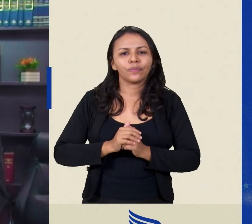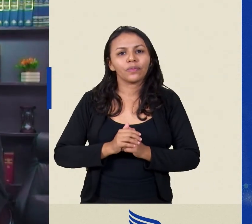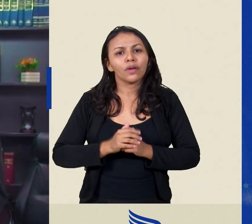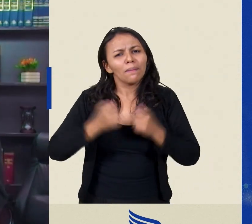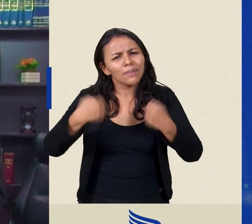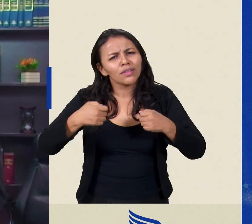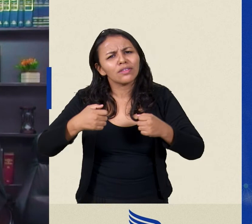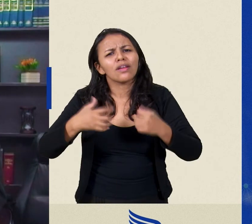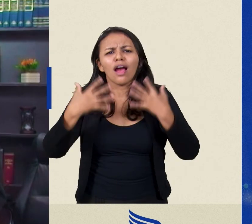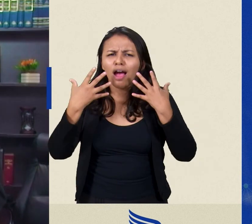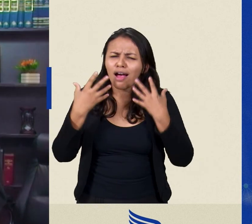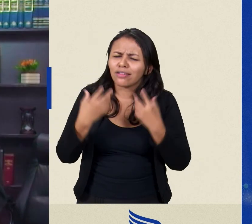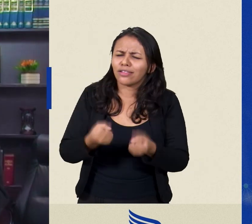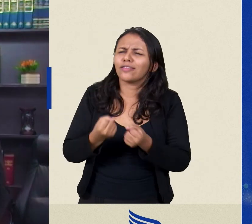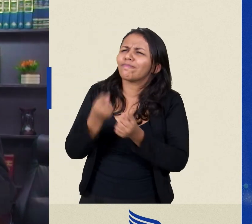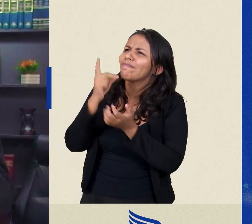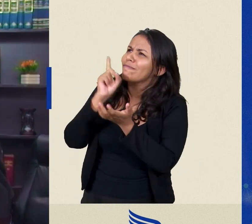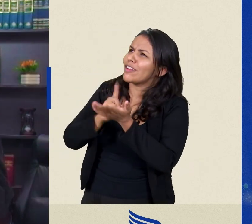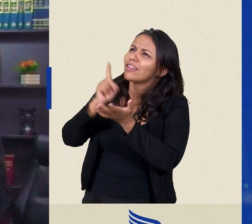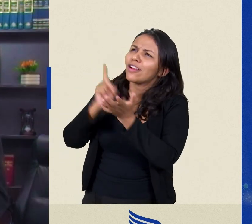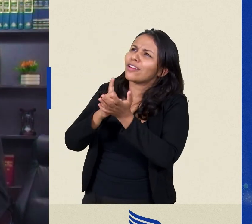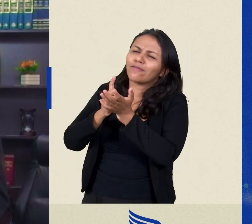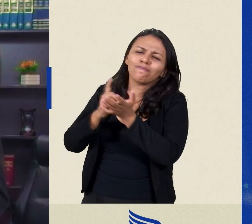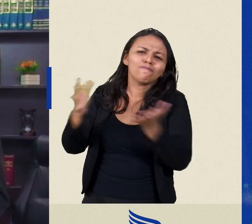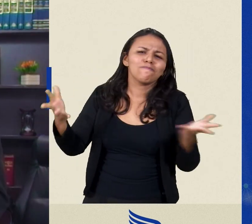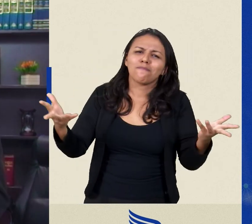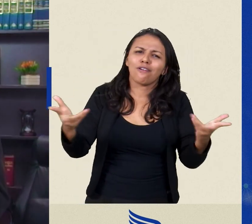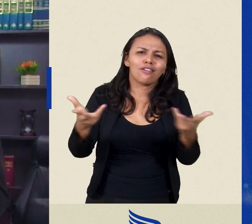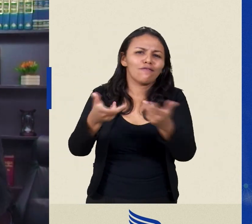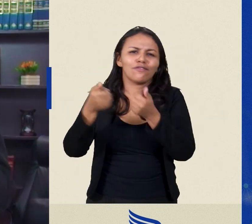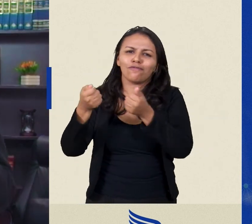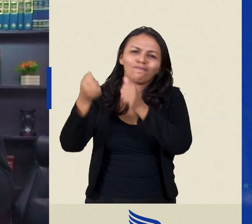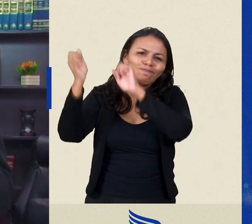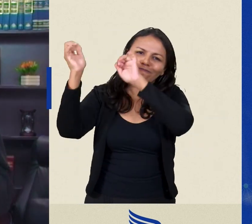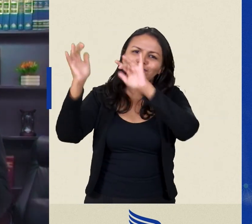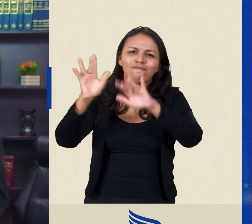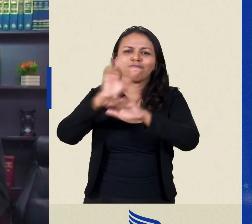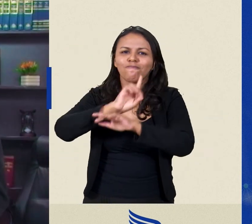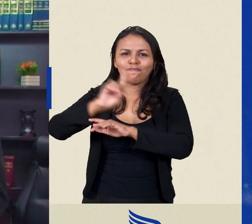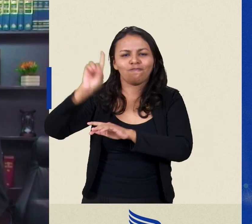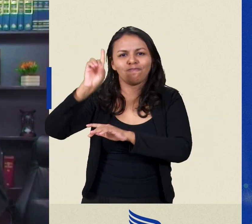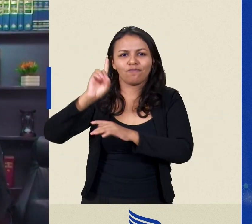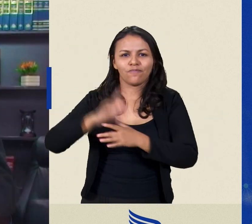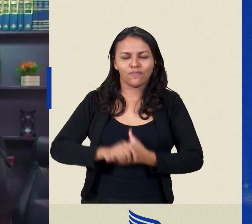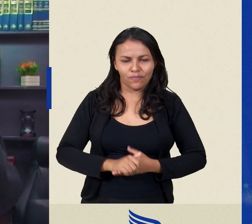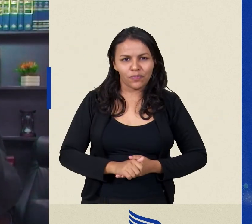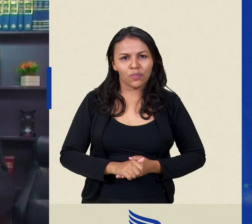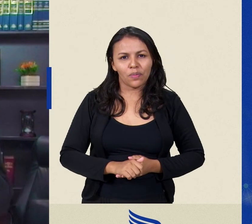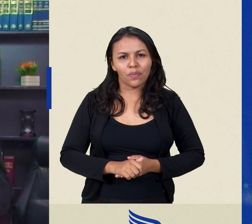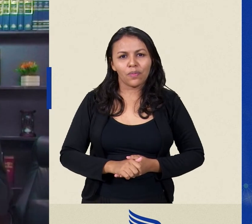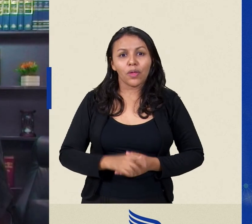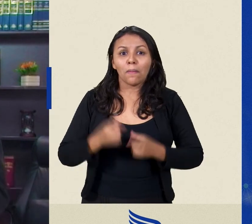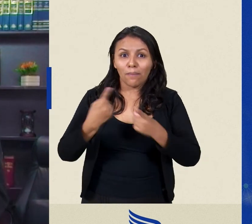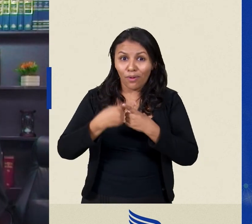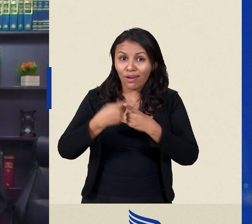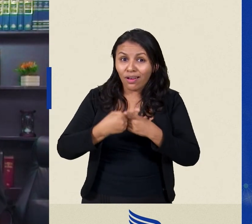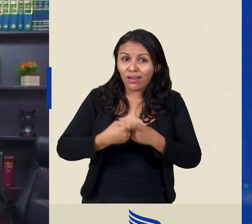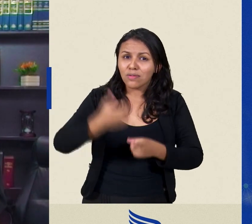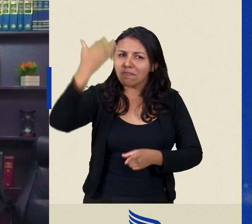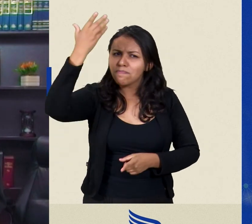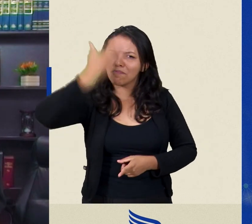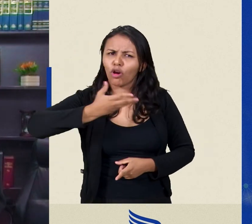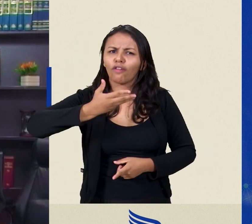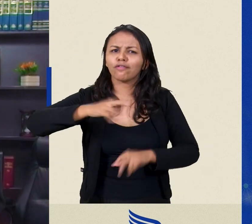de coração essa maravilhosa dádiva divina, pois a mesma se constitui um dos distintivos